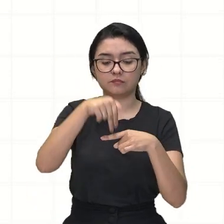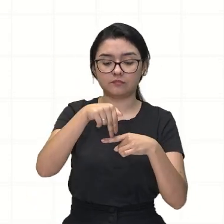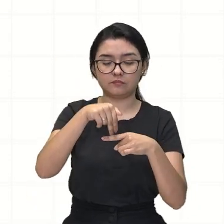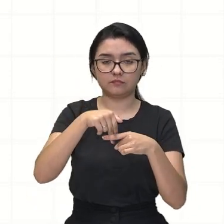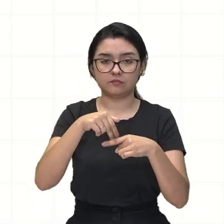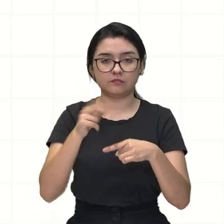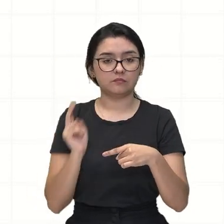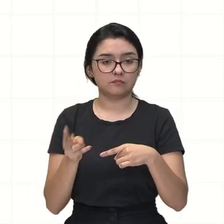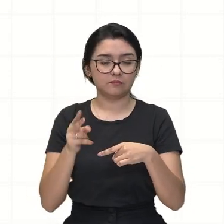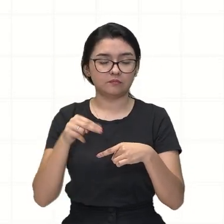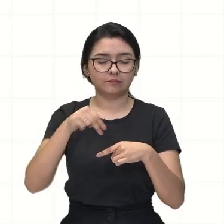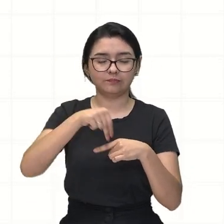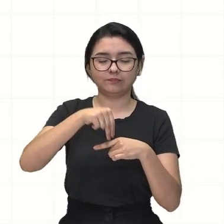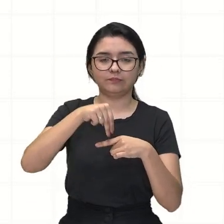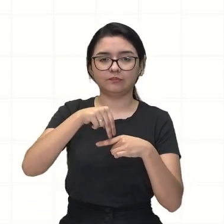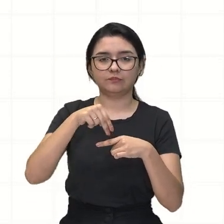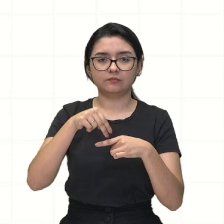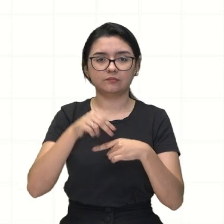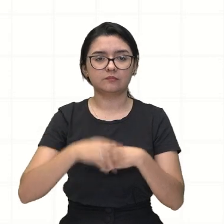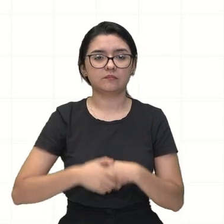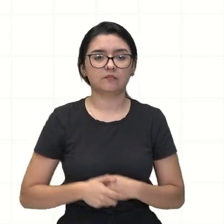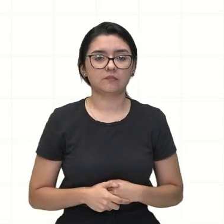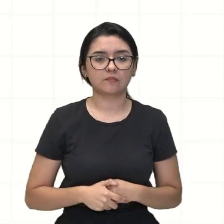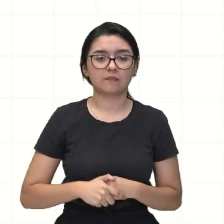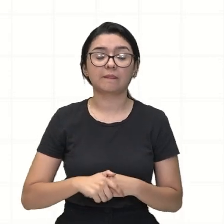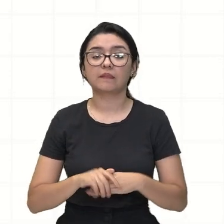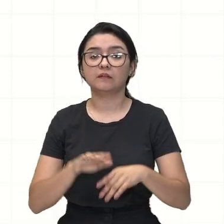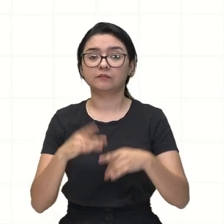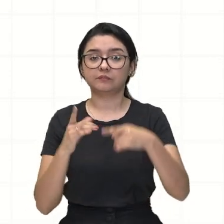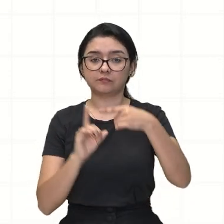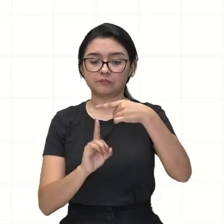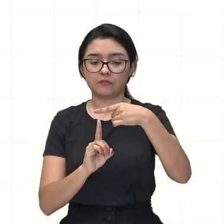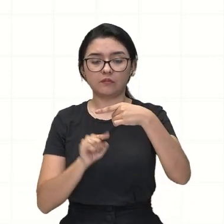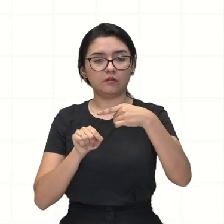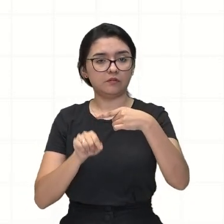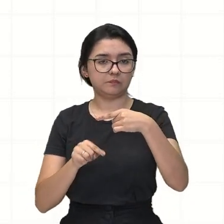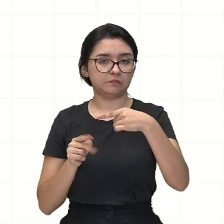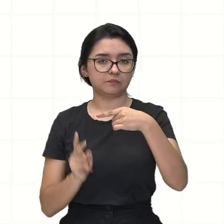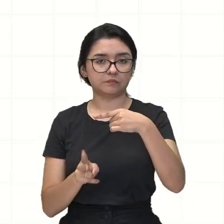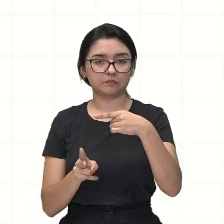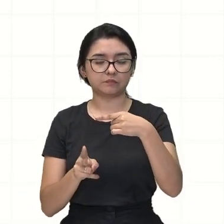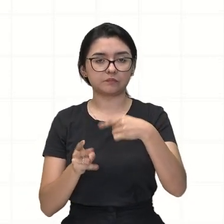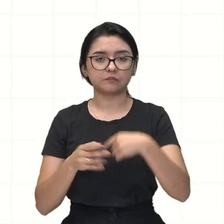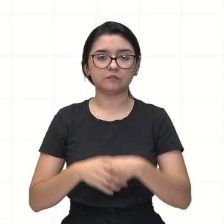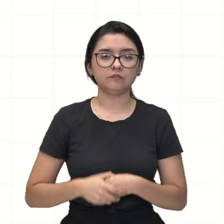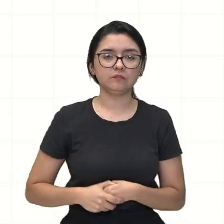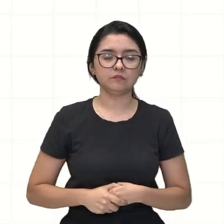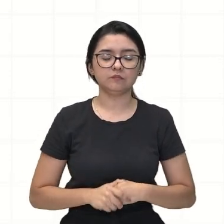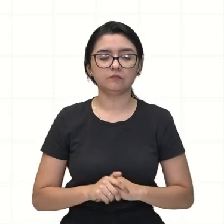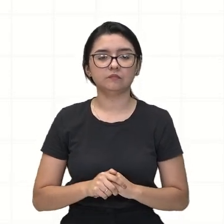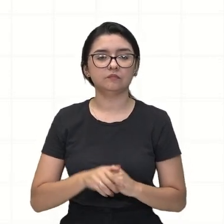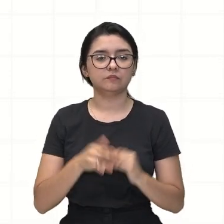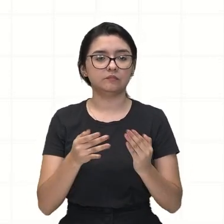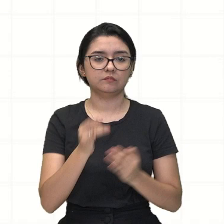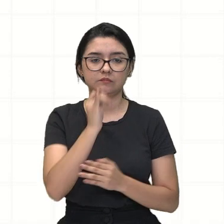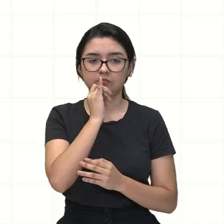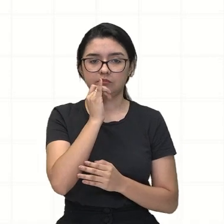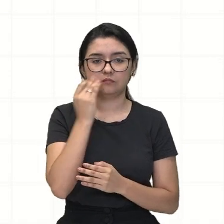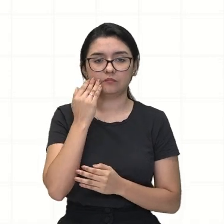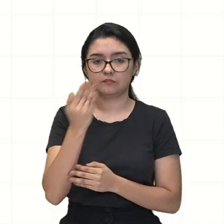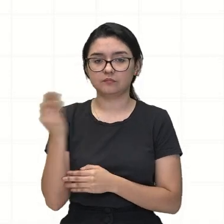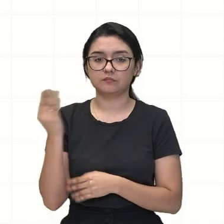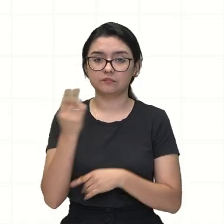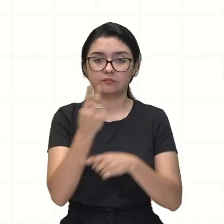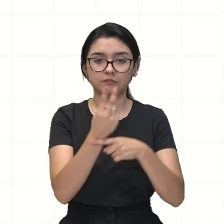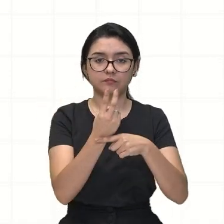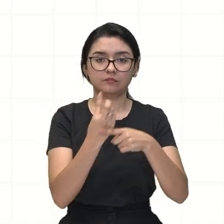está em cima e o denominador é o número que está embaixo, tá bom? No nosso exemplo lá, que era 2 terços,